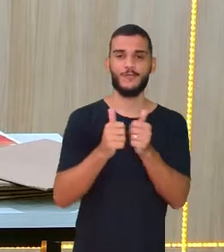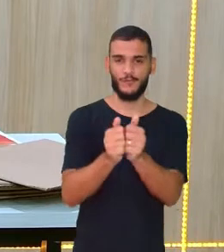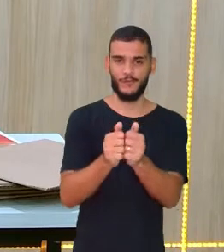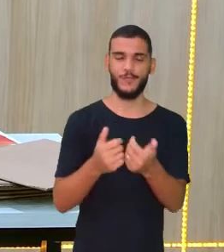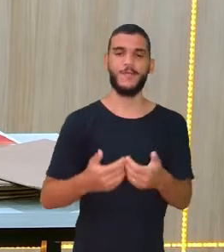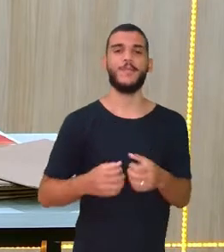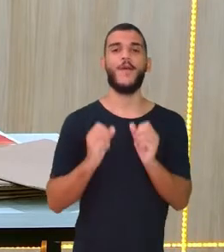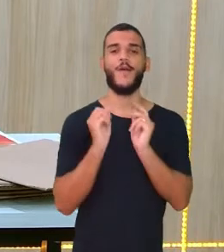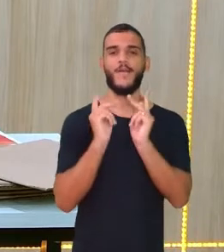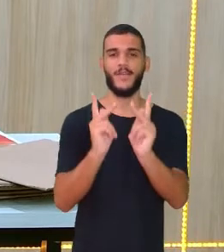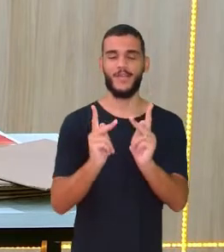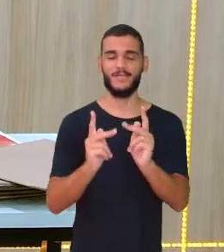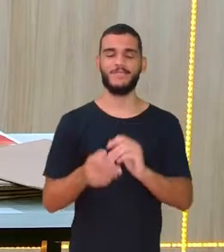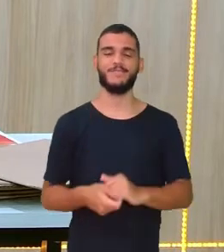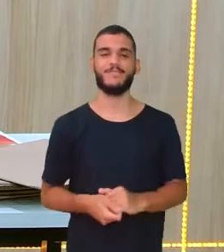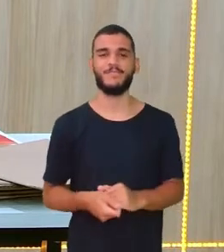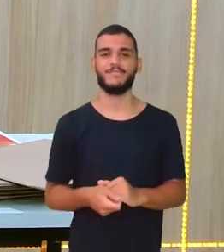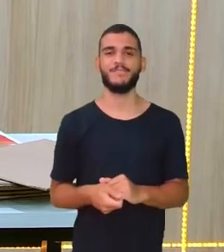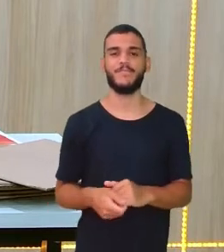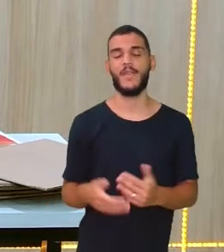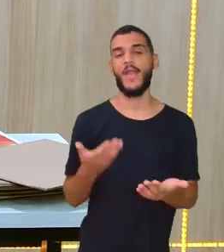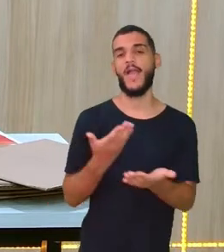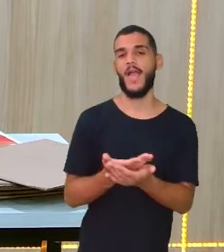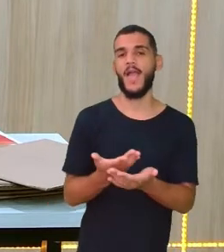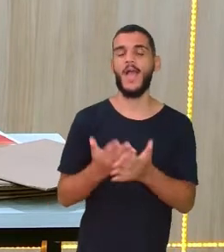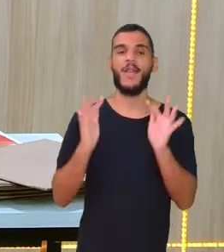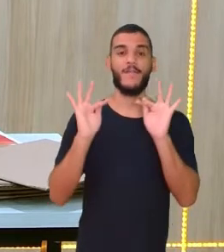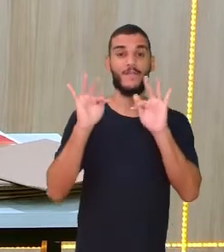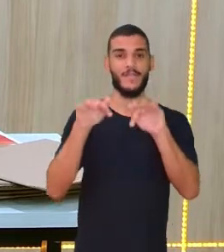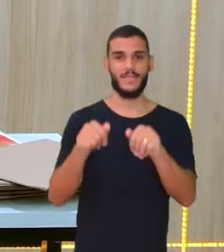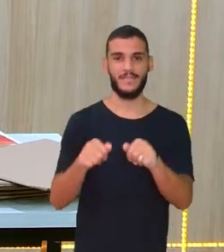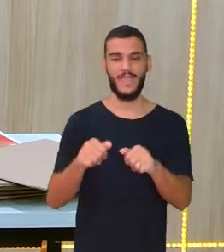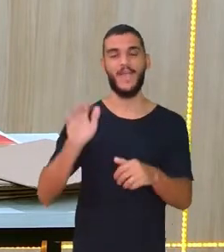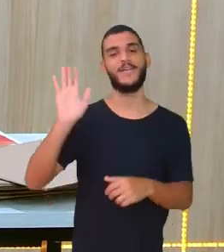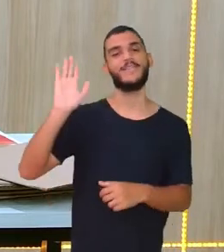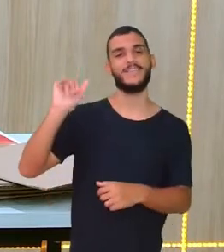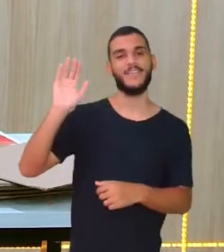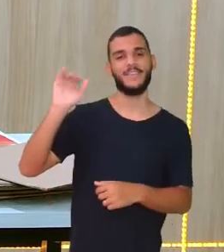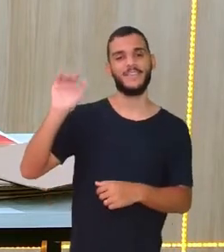ok? Então, a nossa aula está encerrando. Eu me